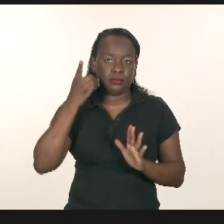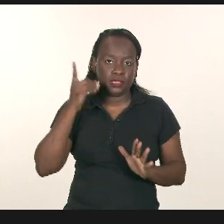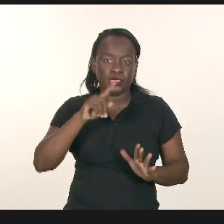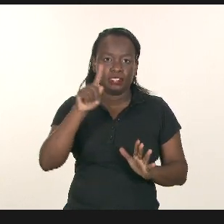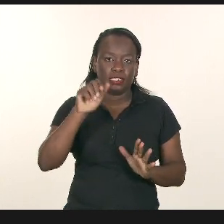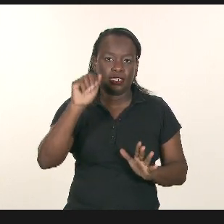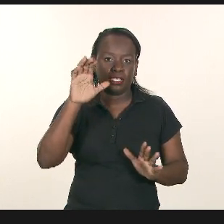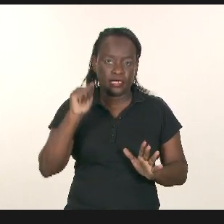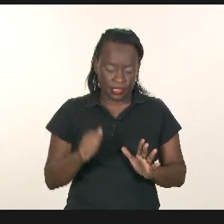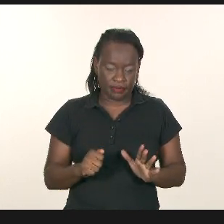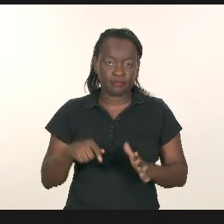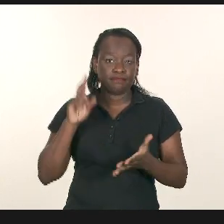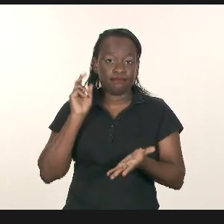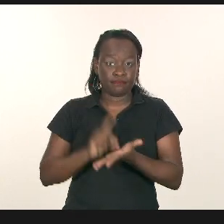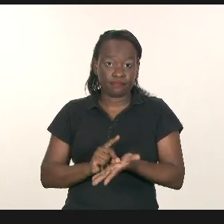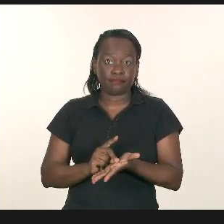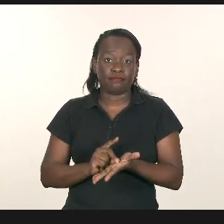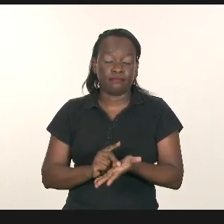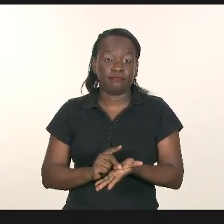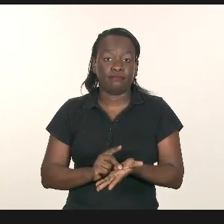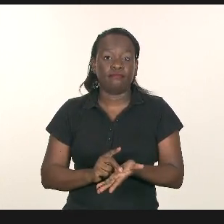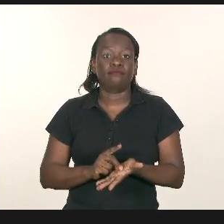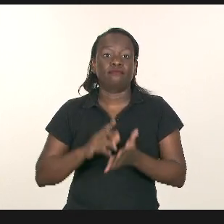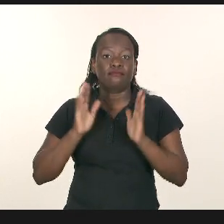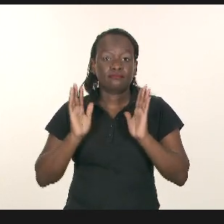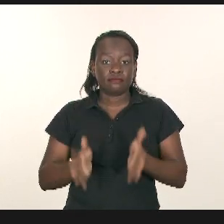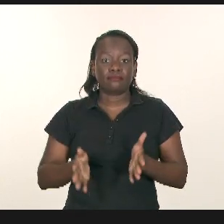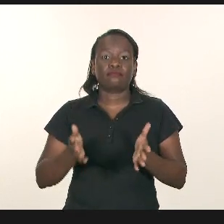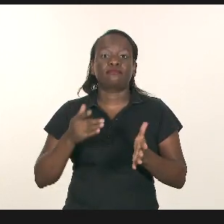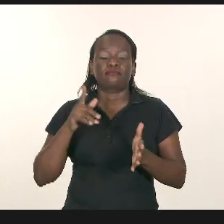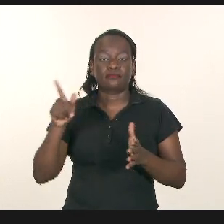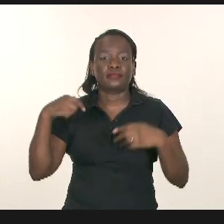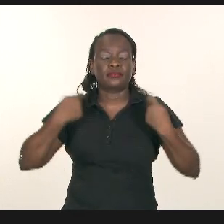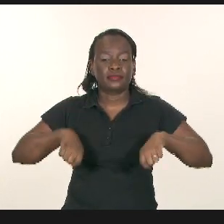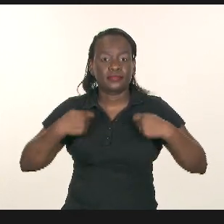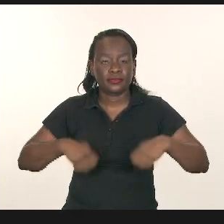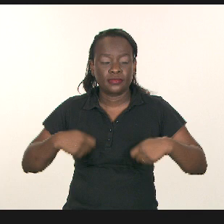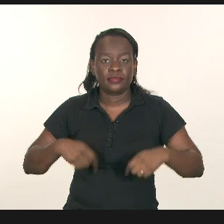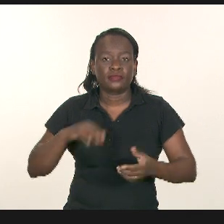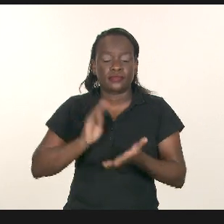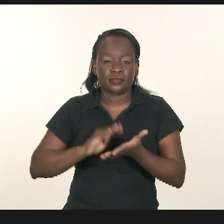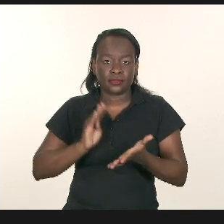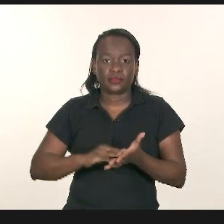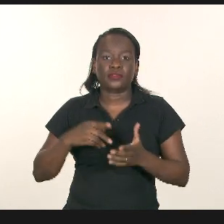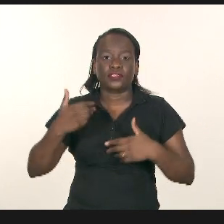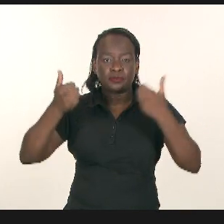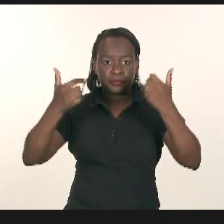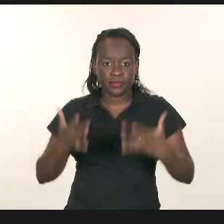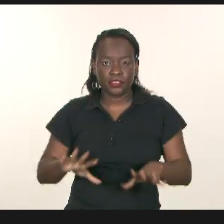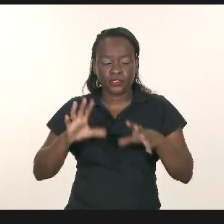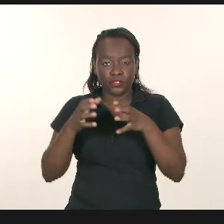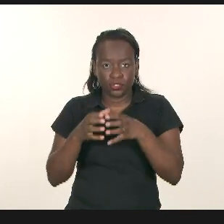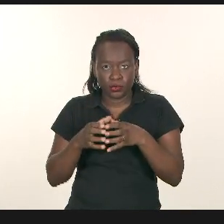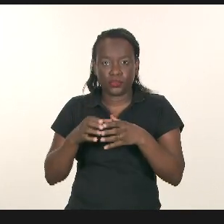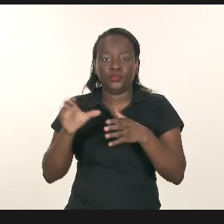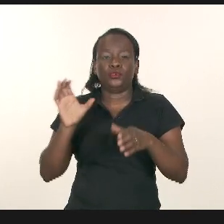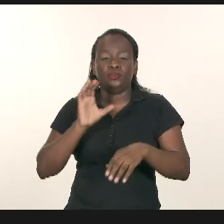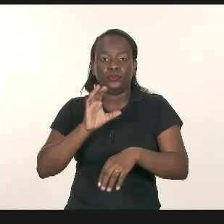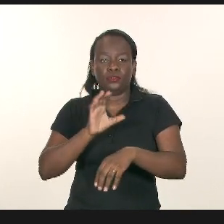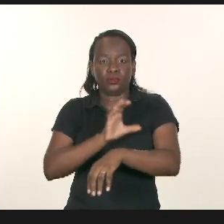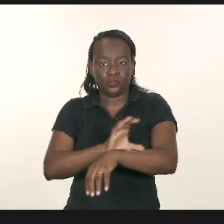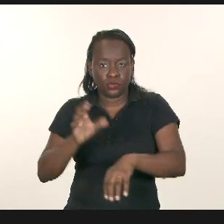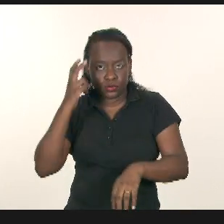Zay. Realmente já é uma demanda, inclusive essa demanda foi tratada na Comissão de Cultura